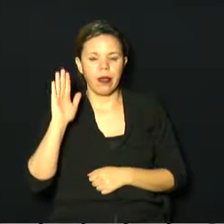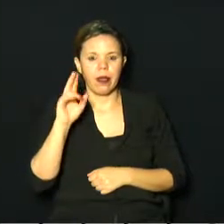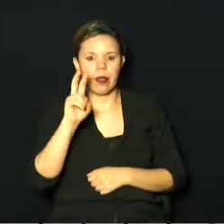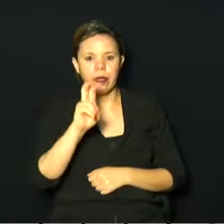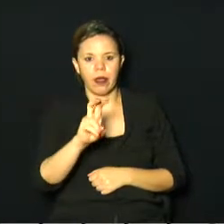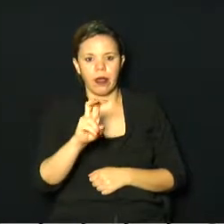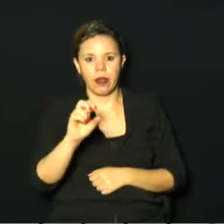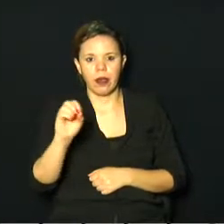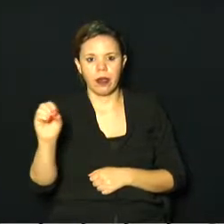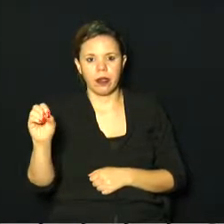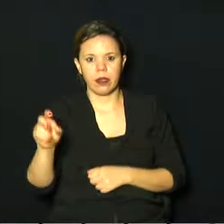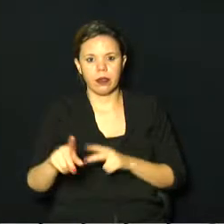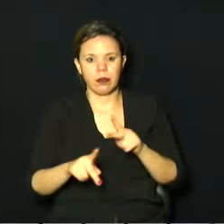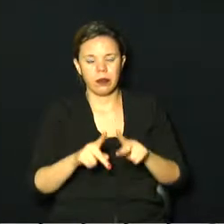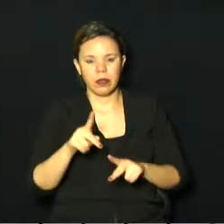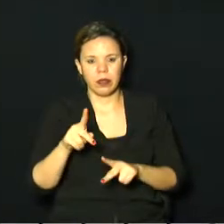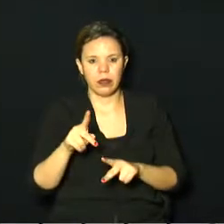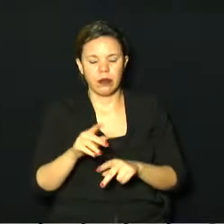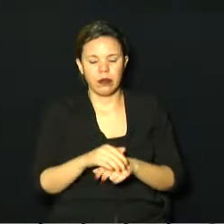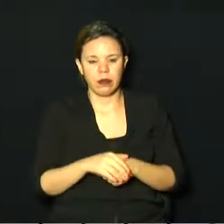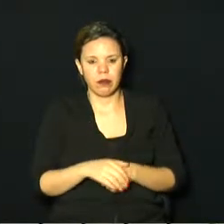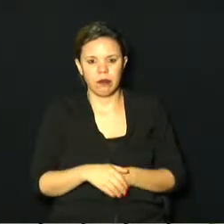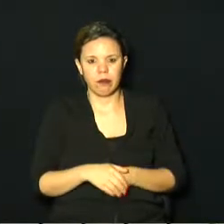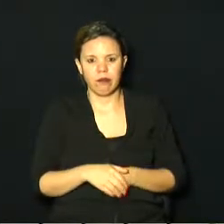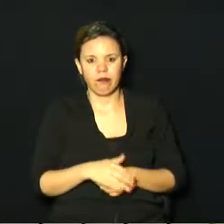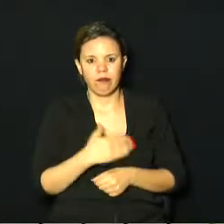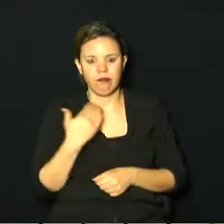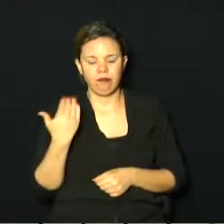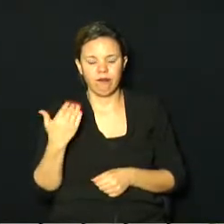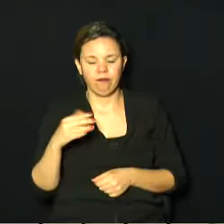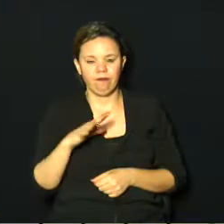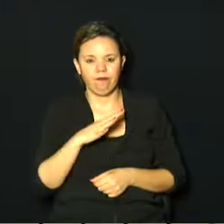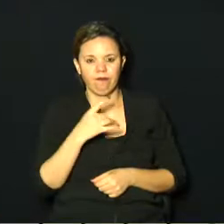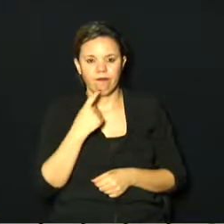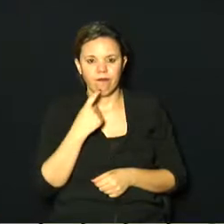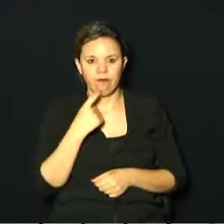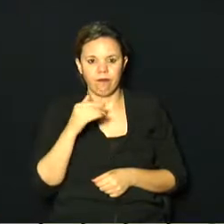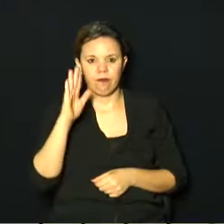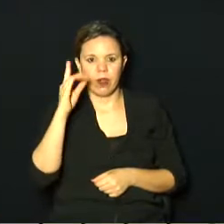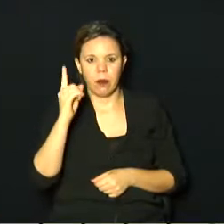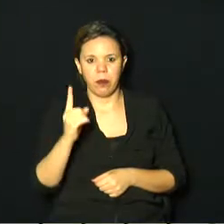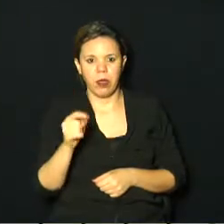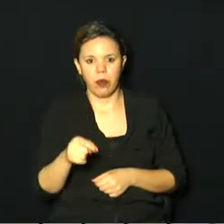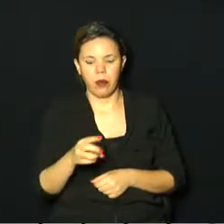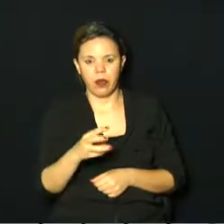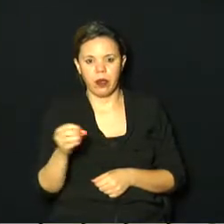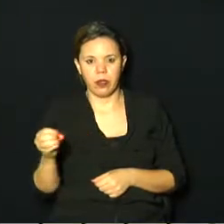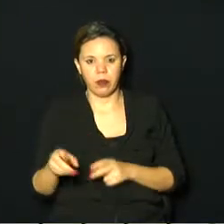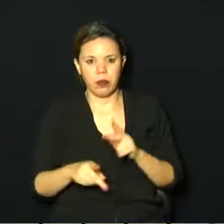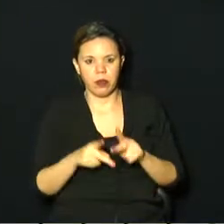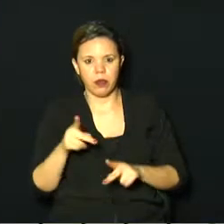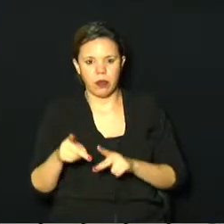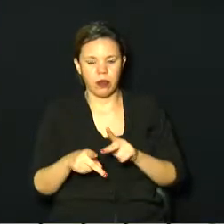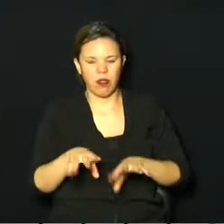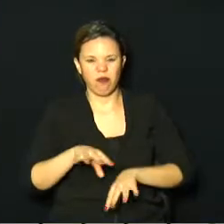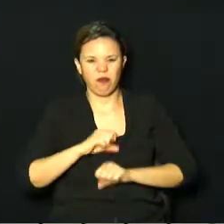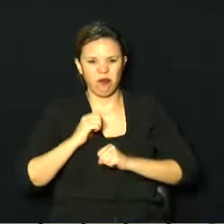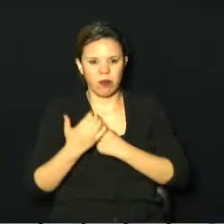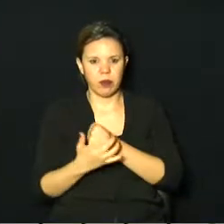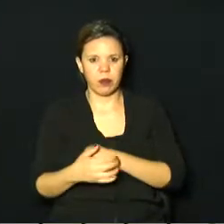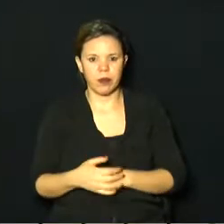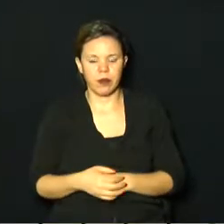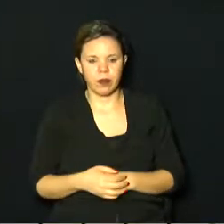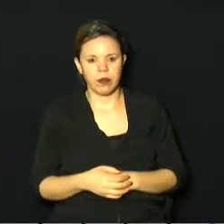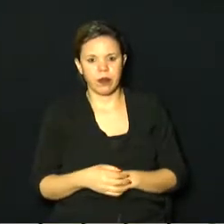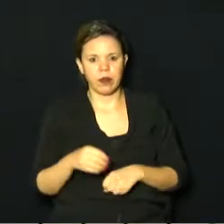500 vítimas de óbito aqui na nossa cidade, mais de 1.300 pessoas contaminadas, e